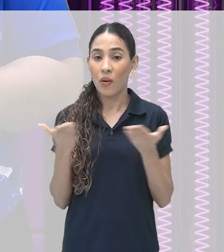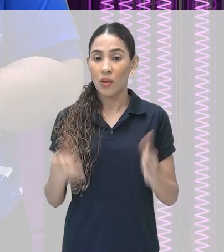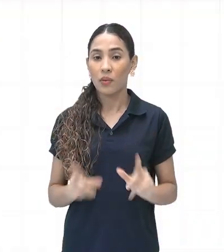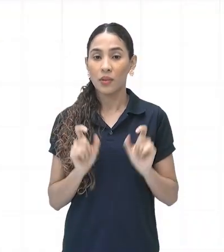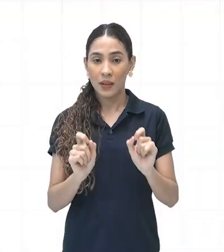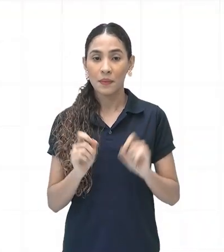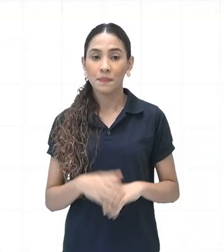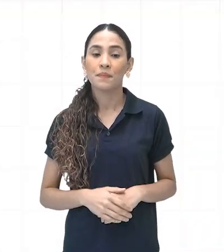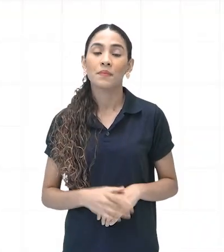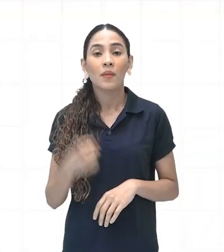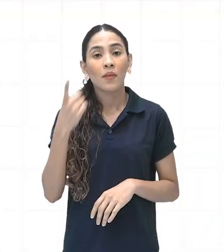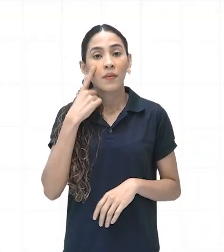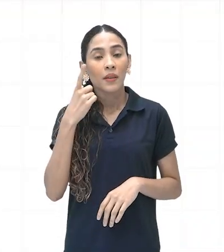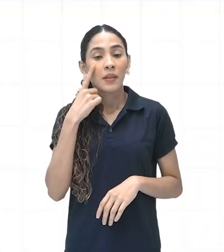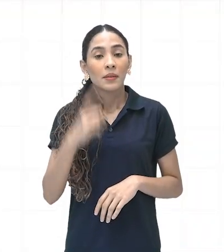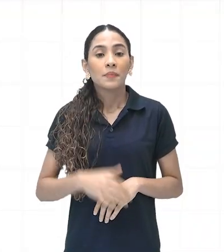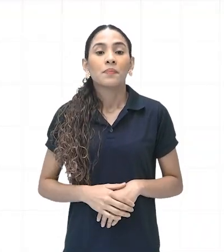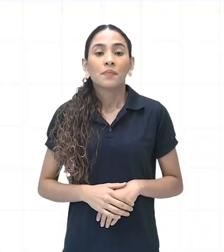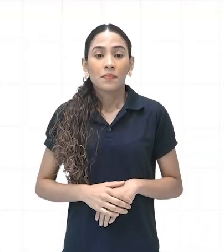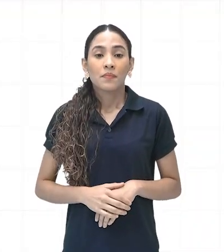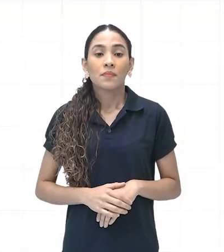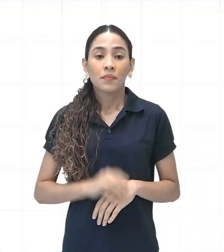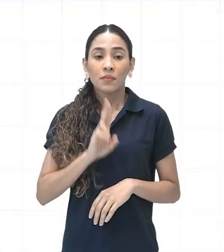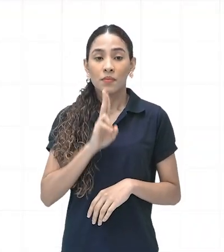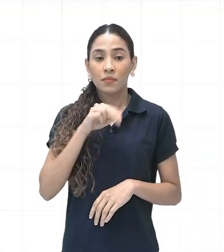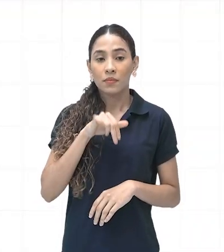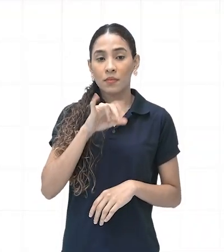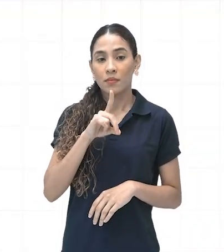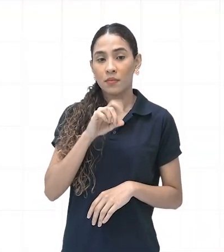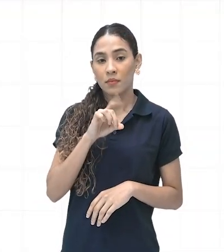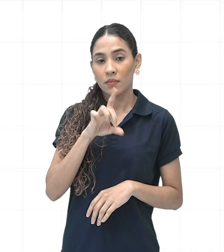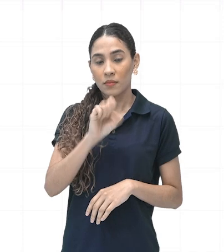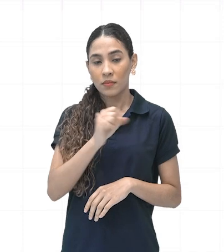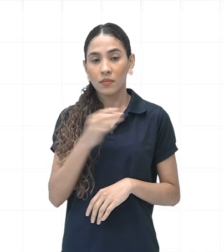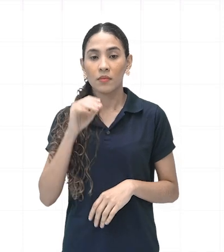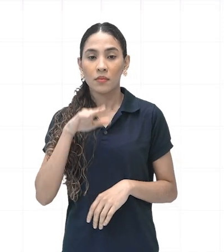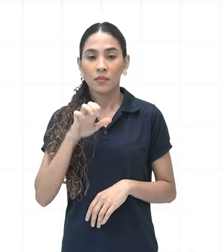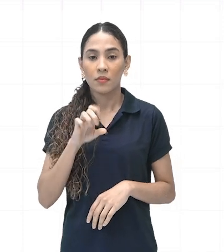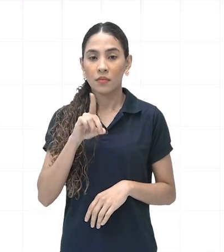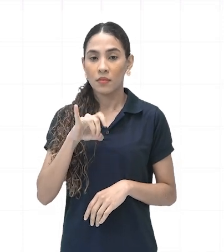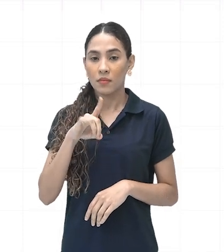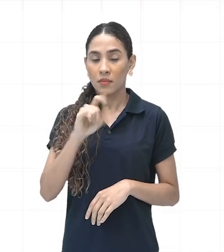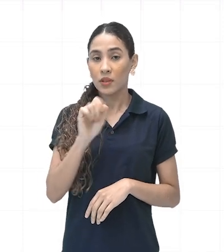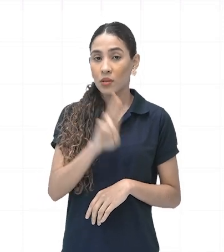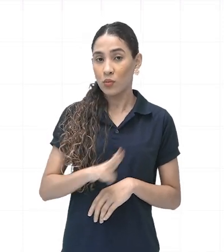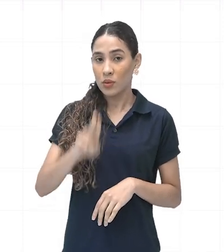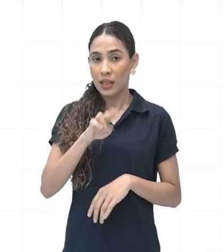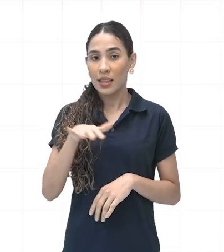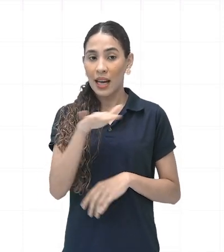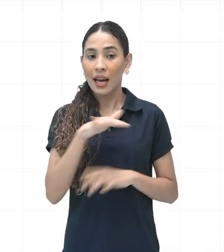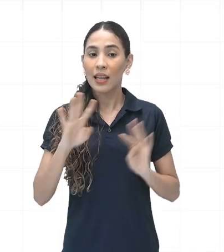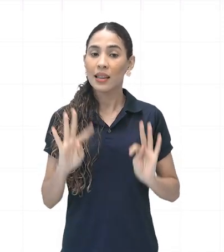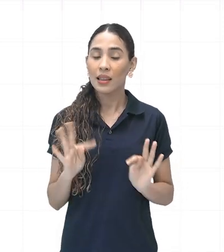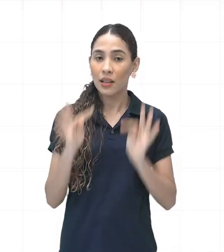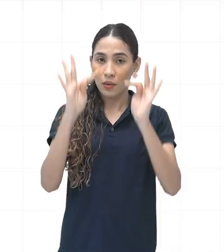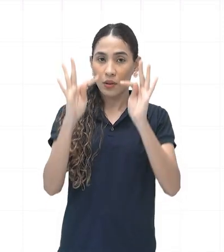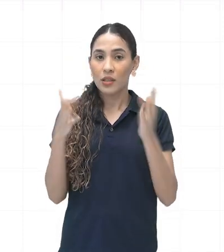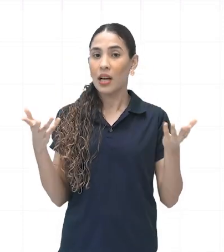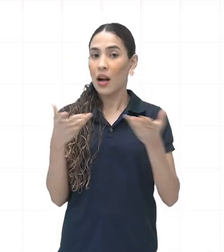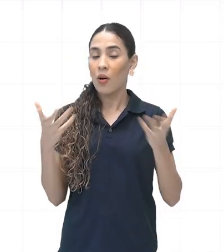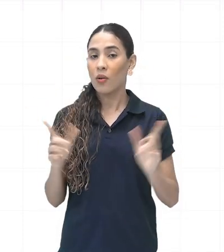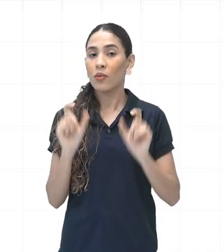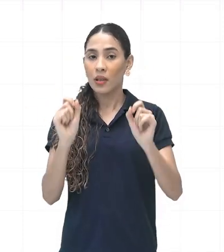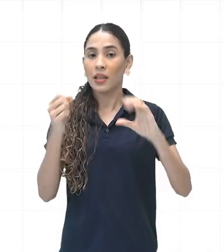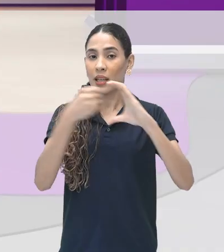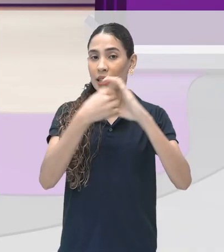então, verificar essas unidades de medidas utilizadas na informática com as suas